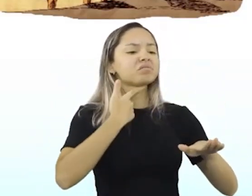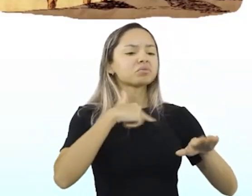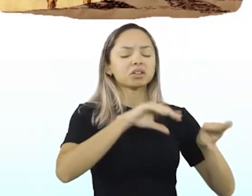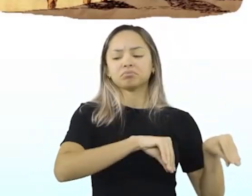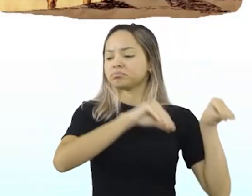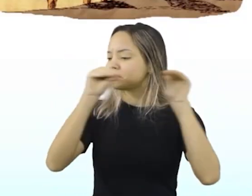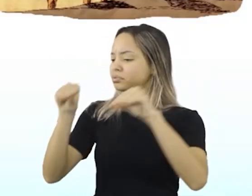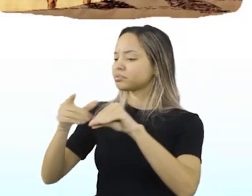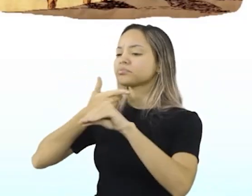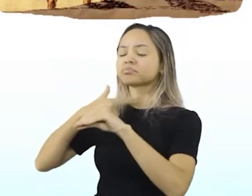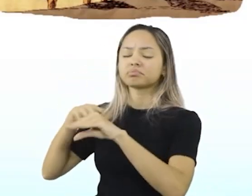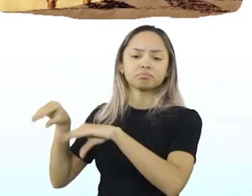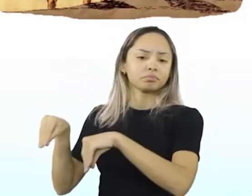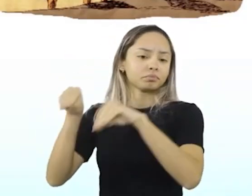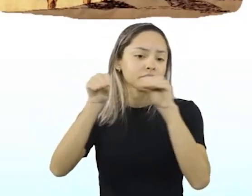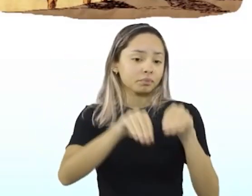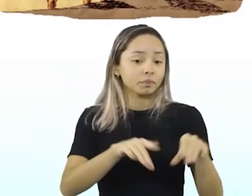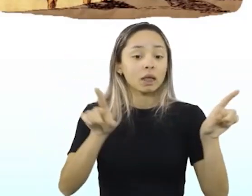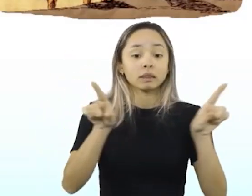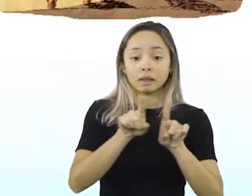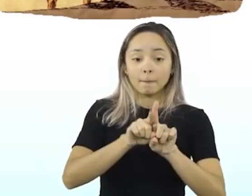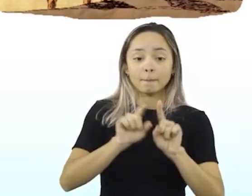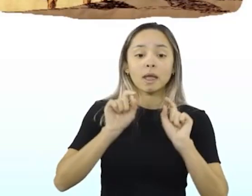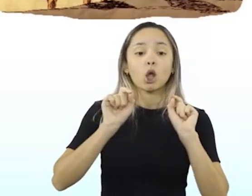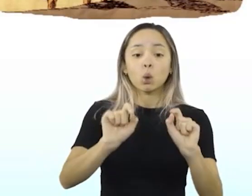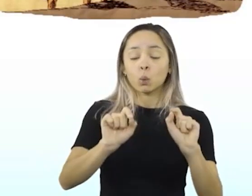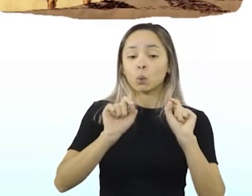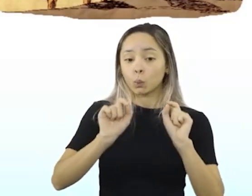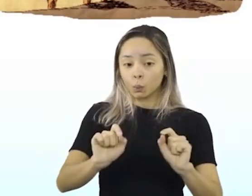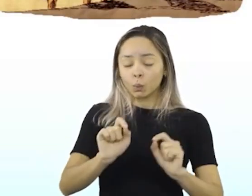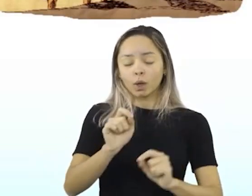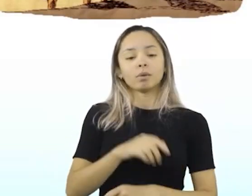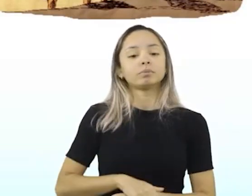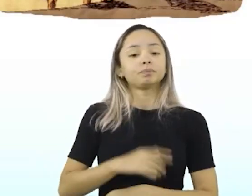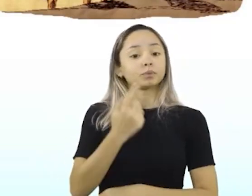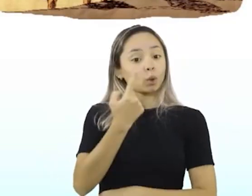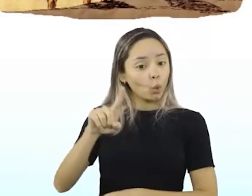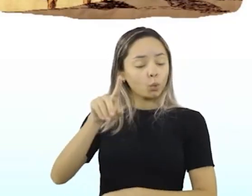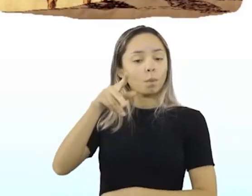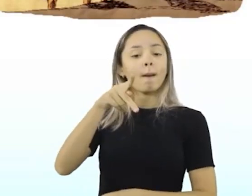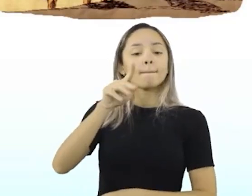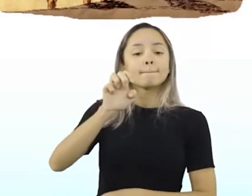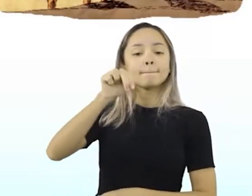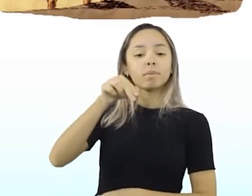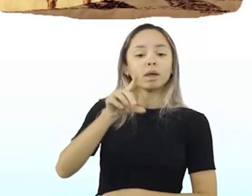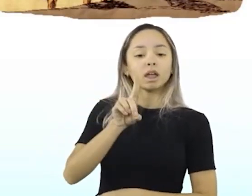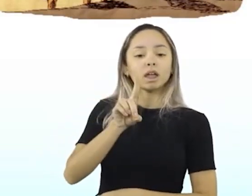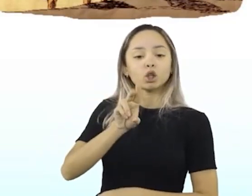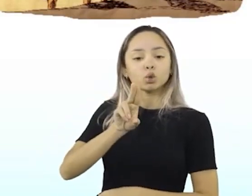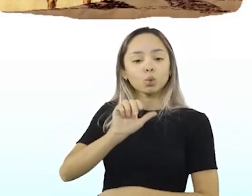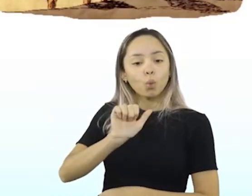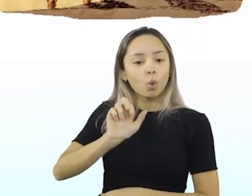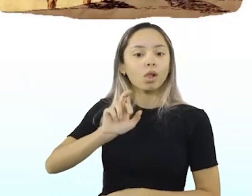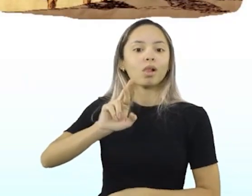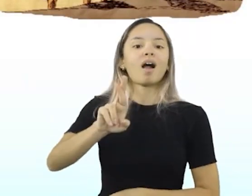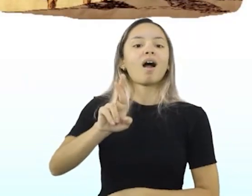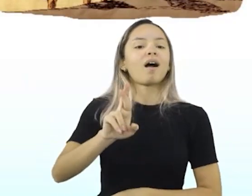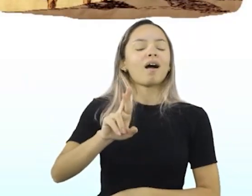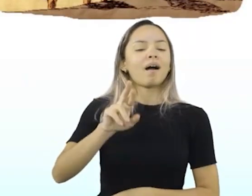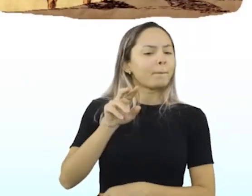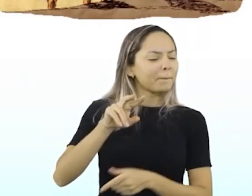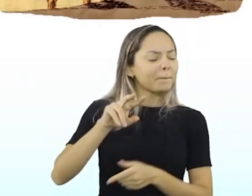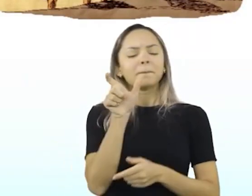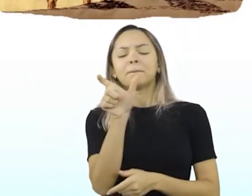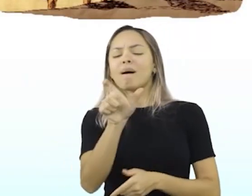vivendo. E essa outra aqui, que é uma migração tipicamente urbana, chamada de pendular. Pendular lembra o quê? O pêndulo